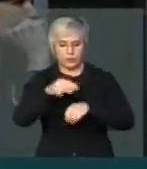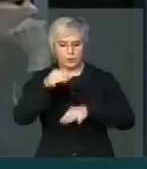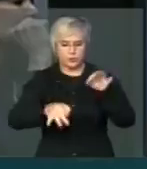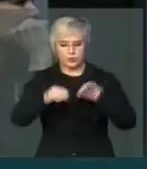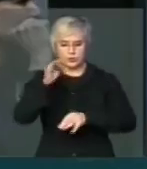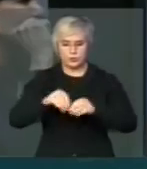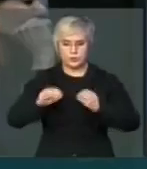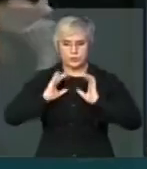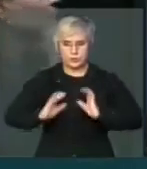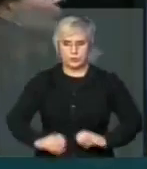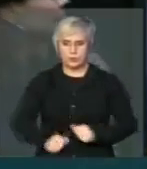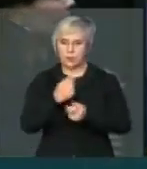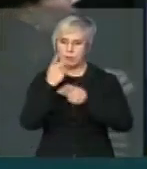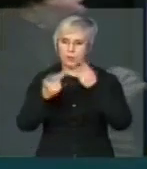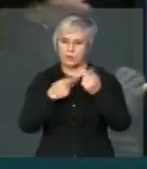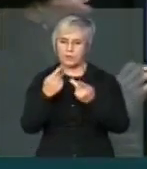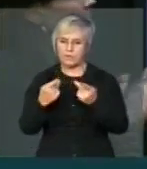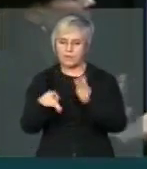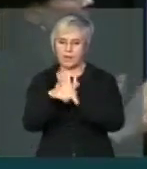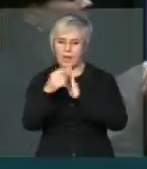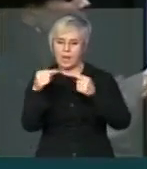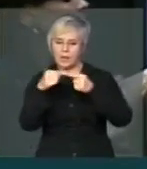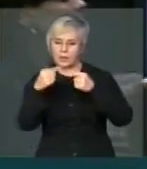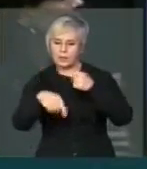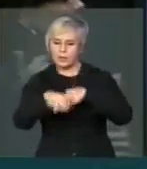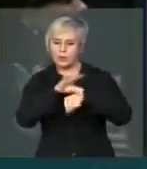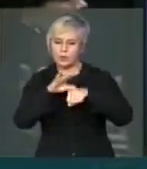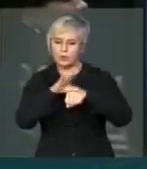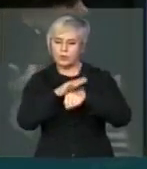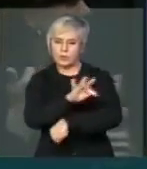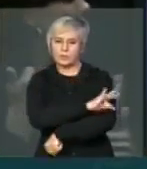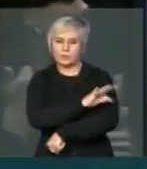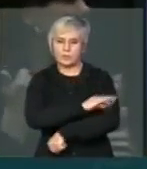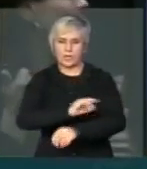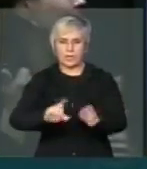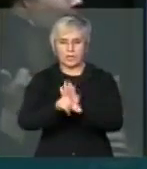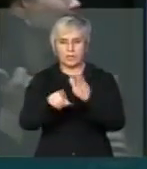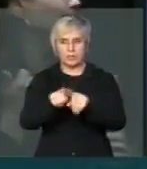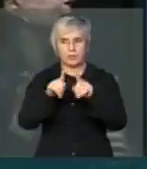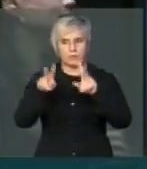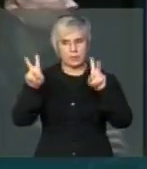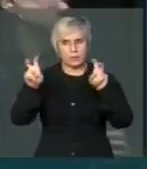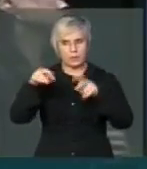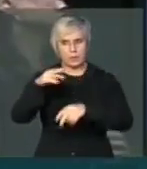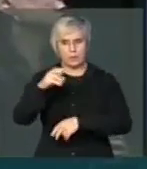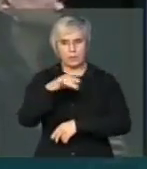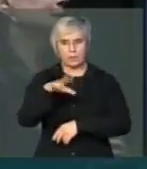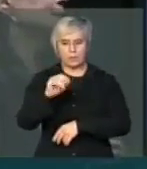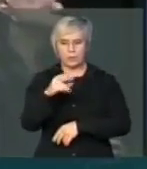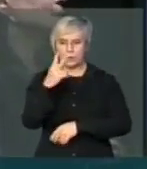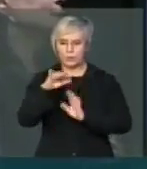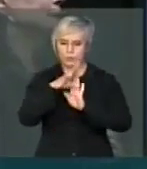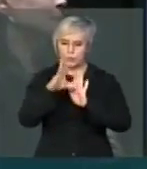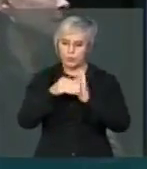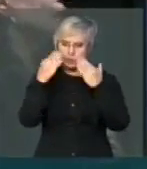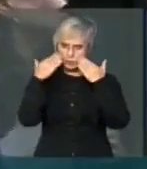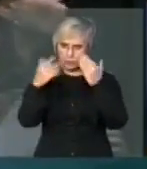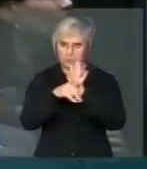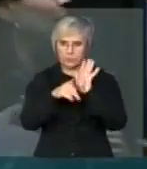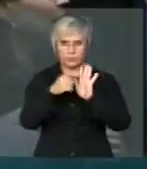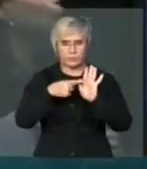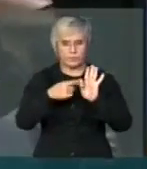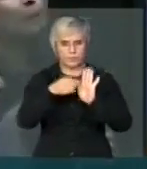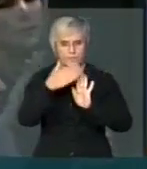Cidadania manifestar-se quanto à sua constitucionalidade, juridicidade, técnica legislativa e mérito. Duas emendas foram apresentadas ao projeto no prazo